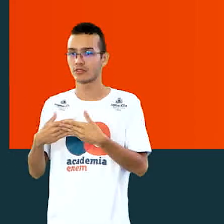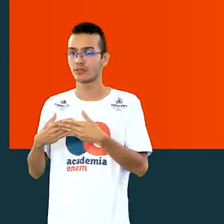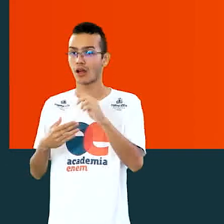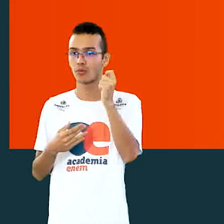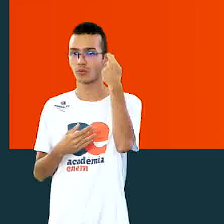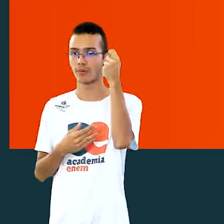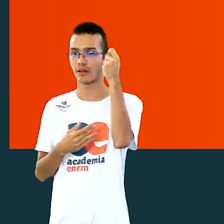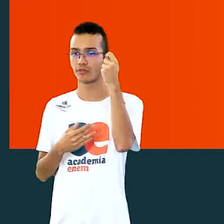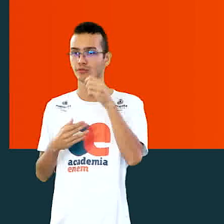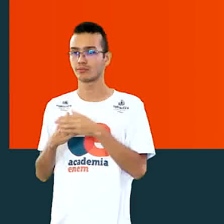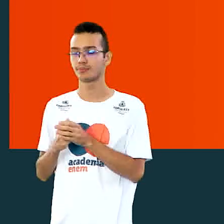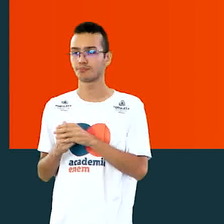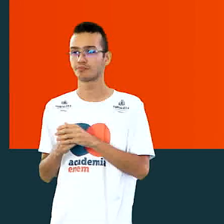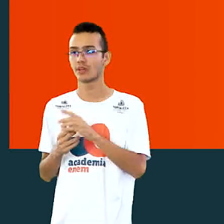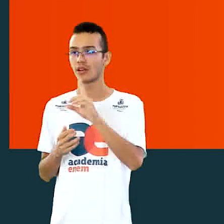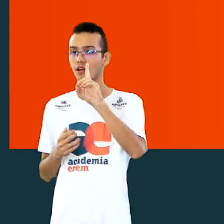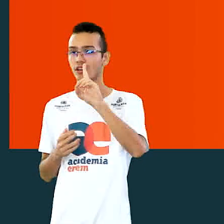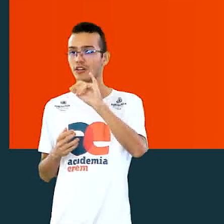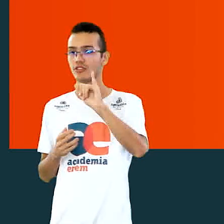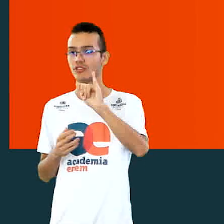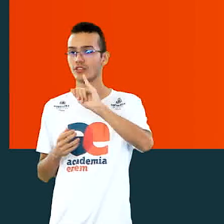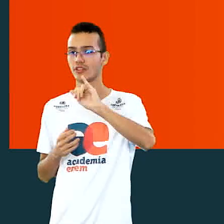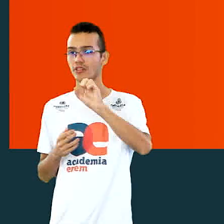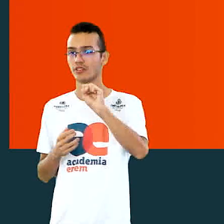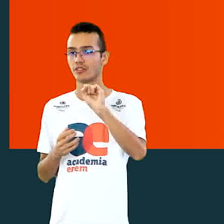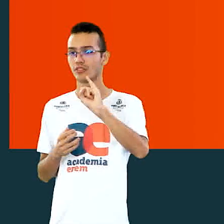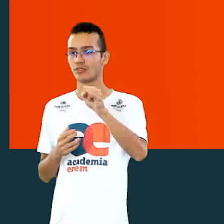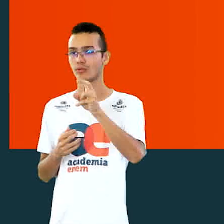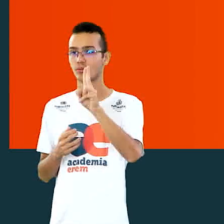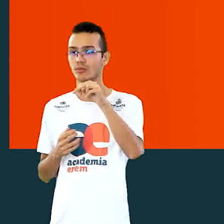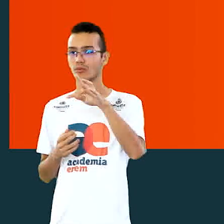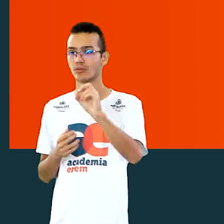10 amperes. O que é que acontece se passar 11?